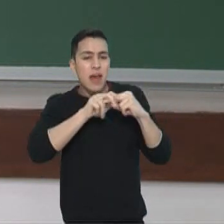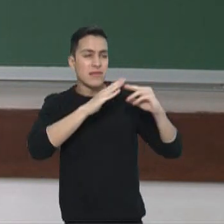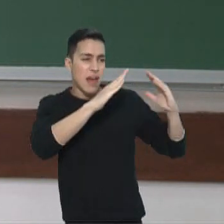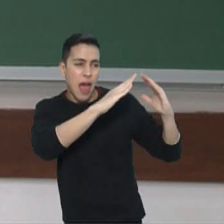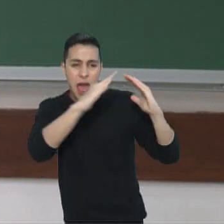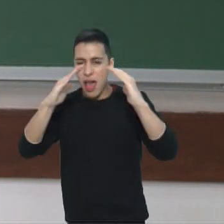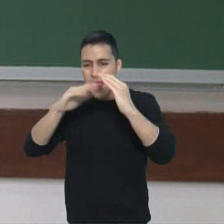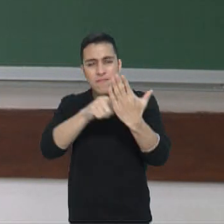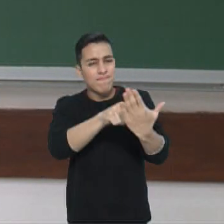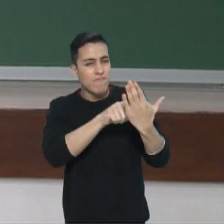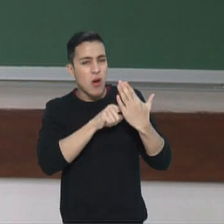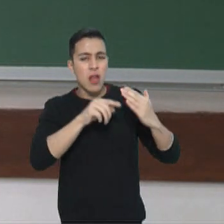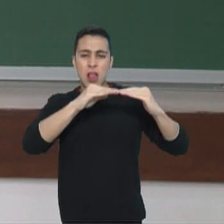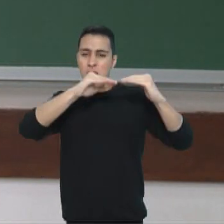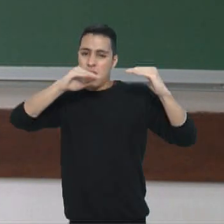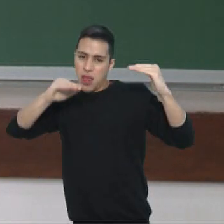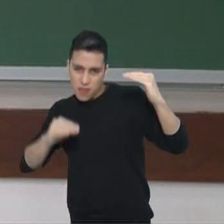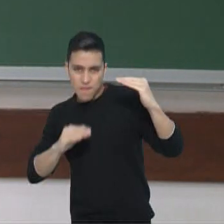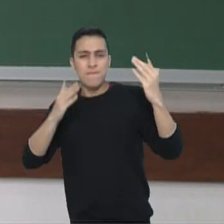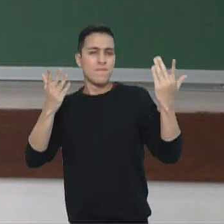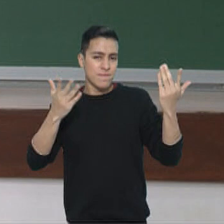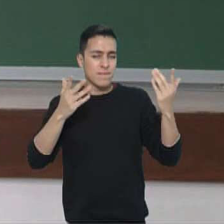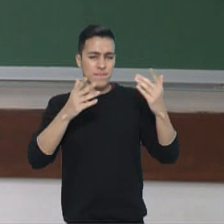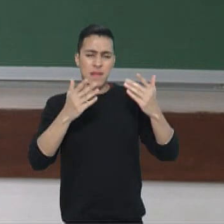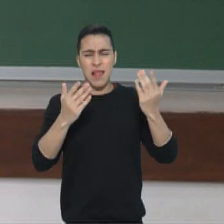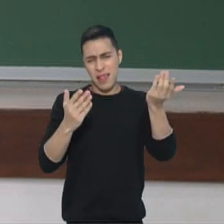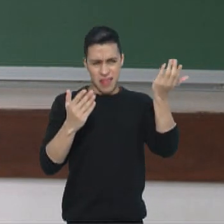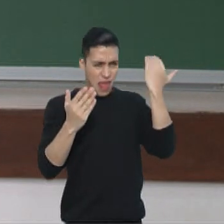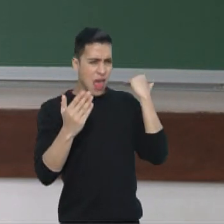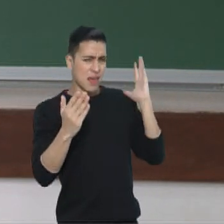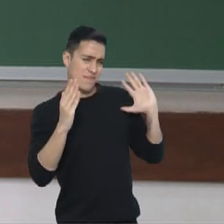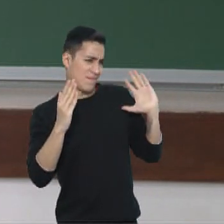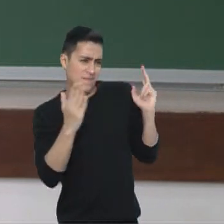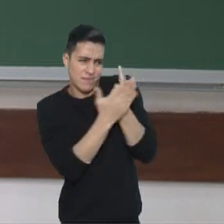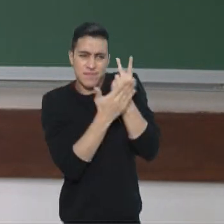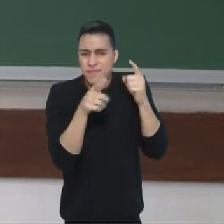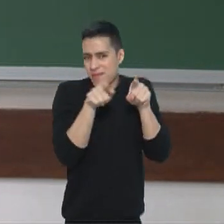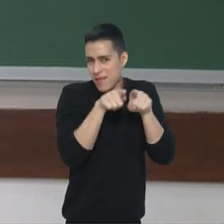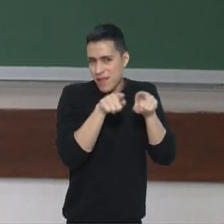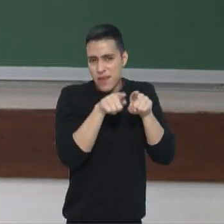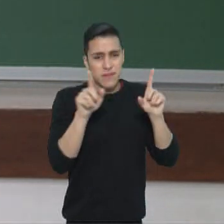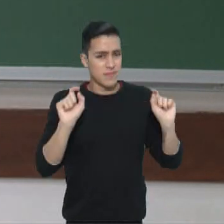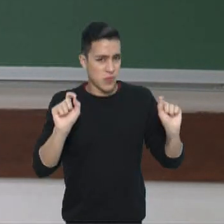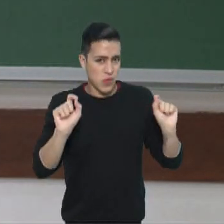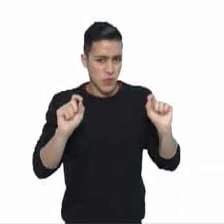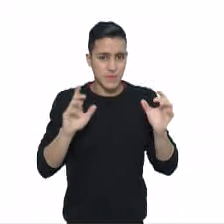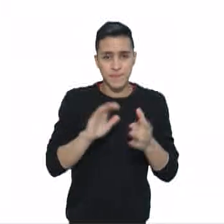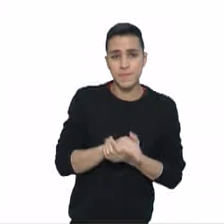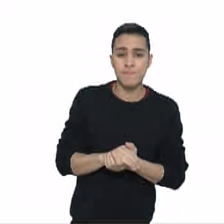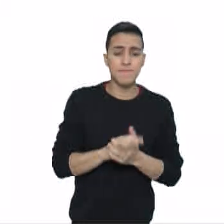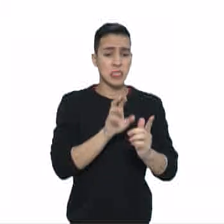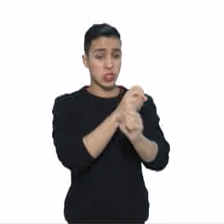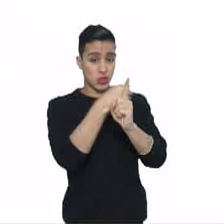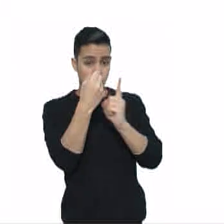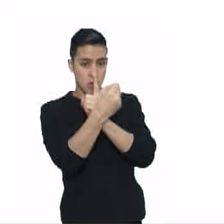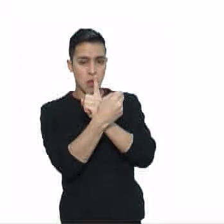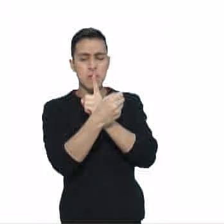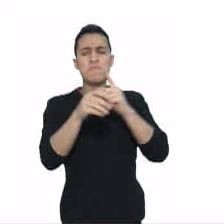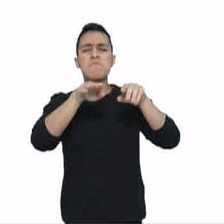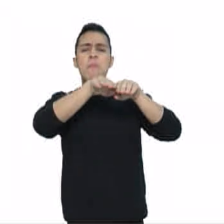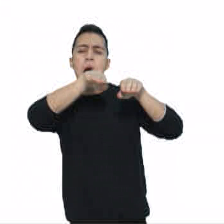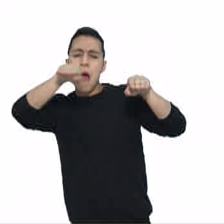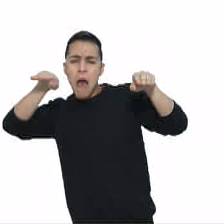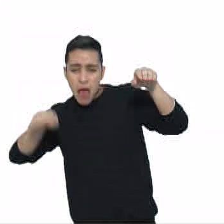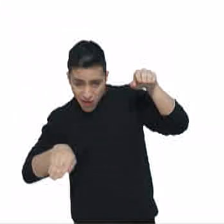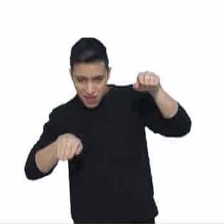habitações também na nossa atualidade e naquela época isso já ocorria também. As diferenças sociais, então, estavam